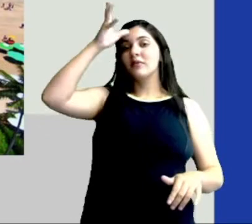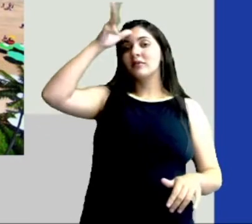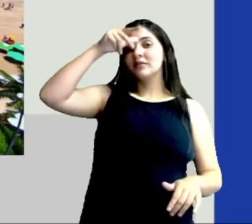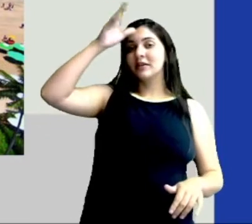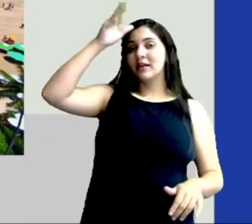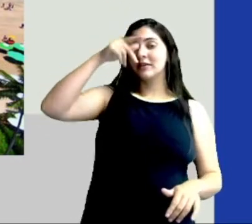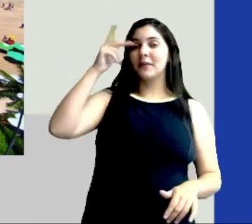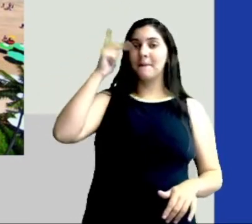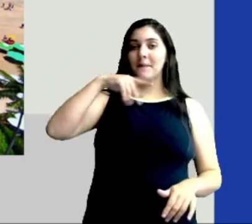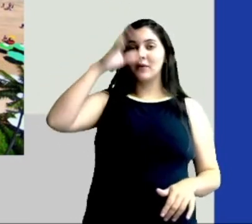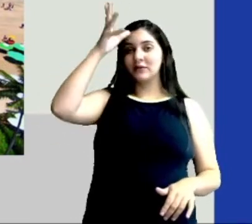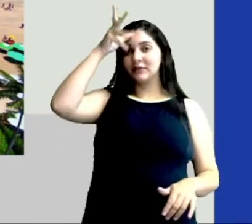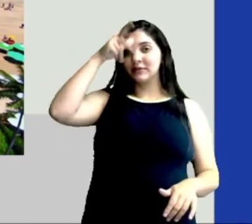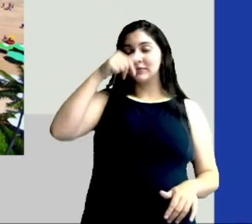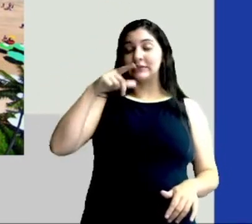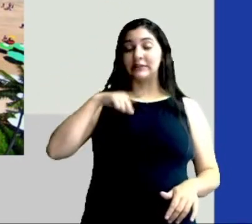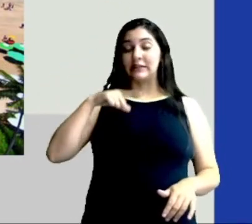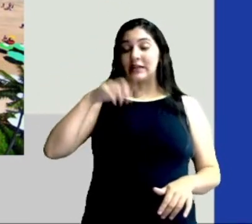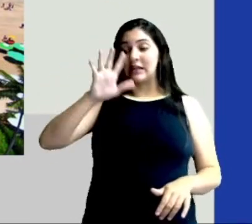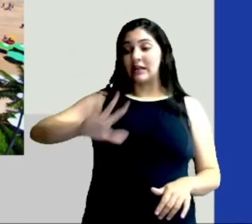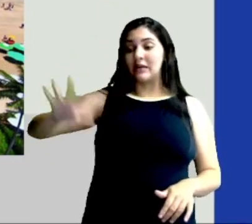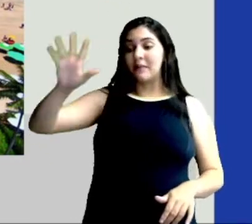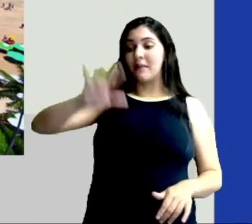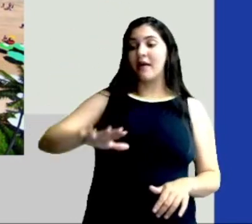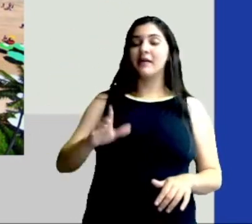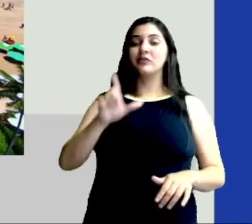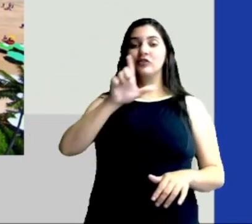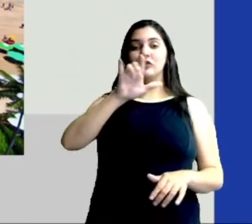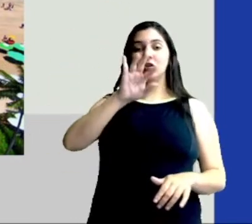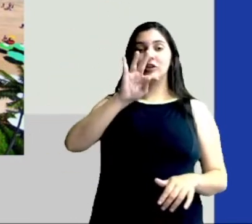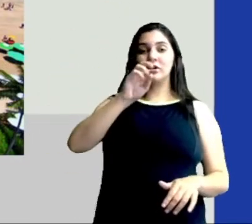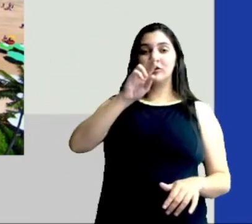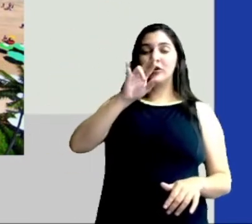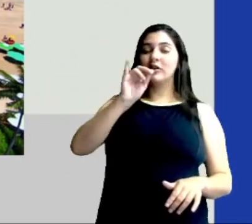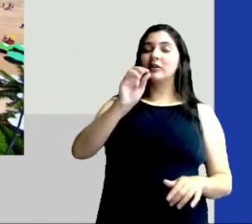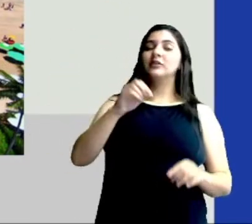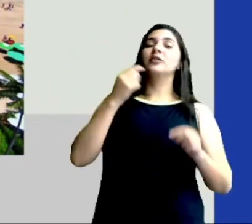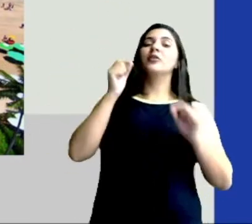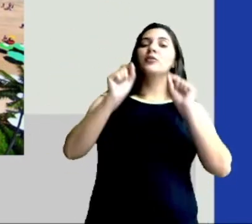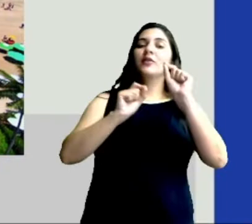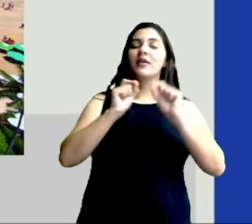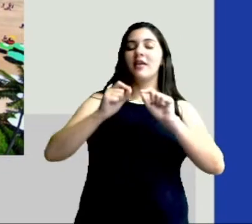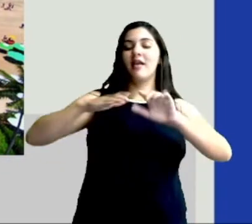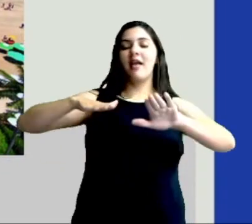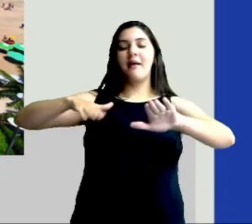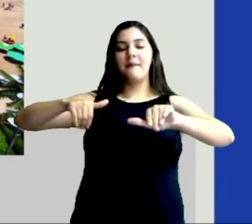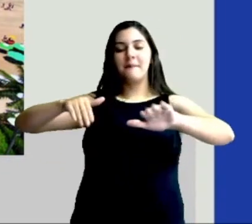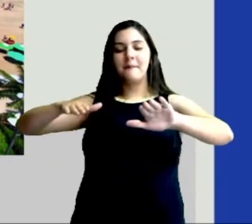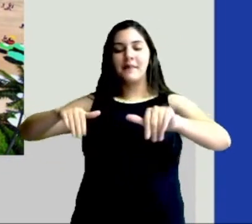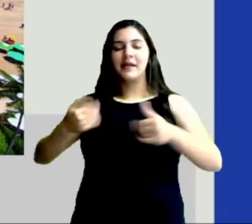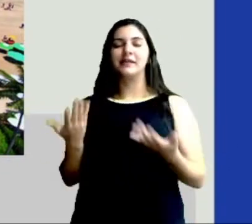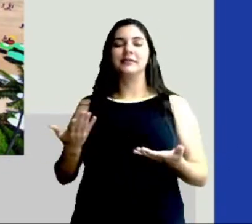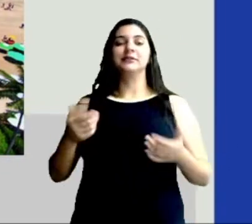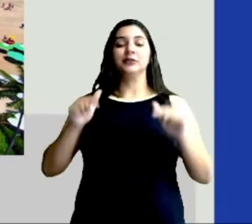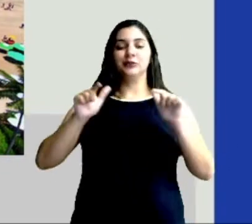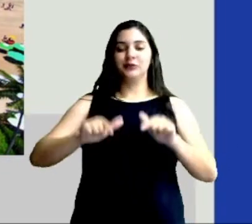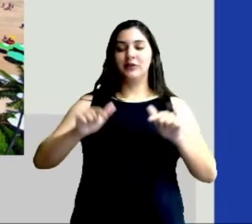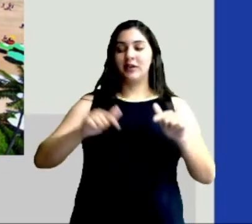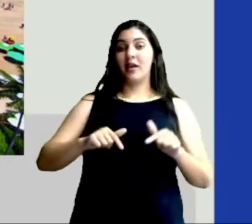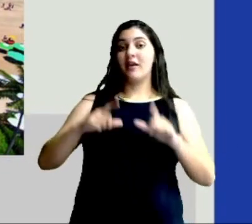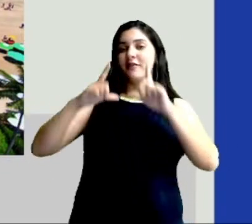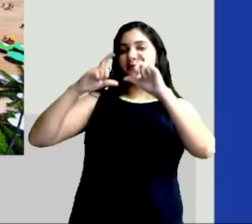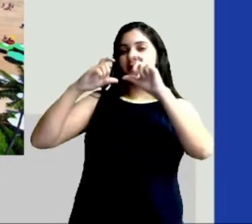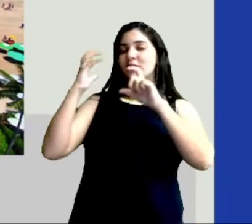temos uma paisagem litorânea, né? Que aí vem a praia, essa questão mesmo do litoral. Olha que